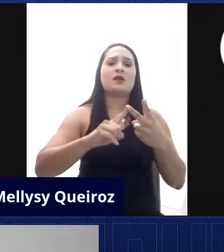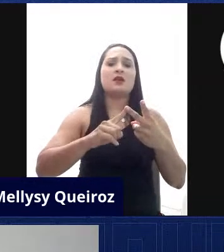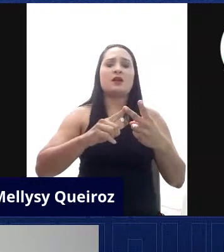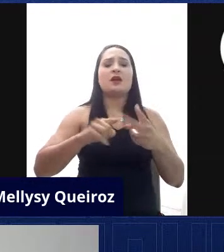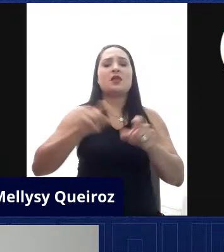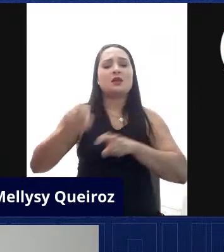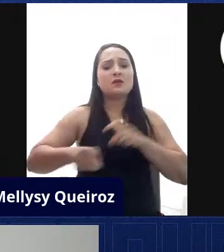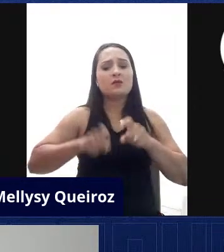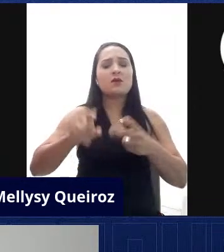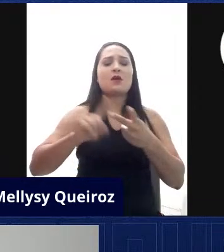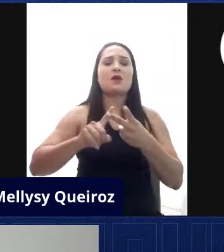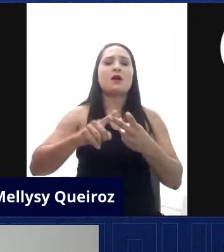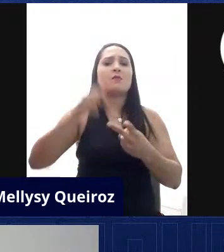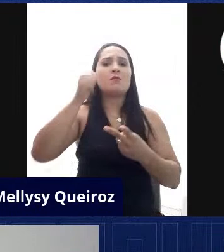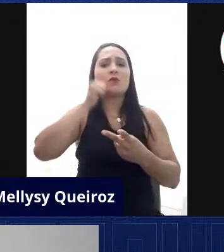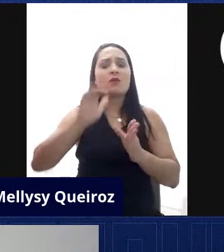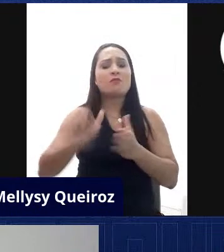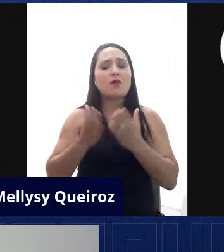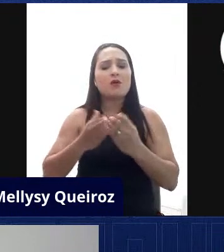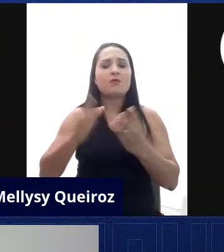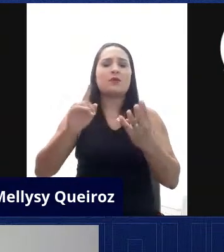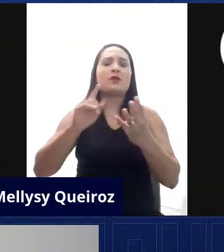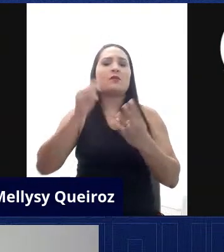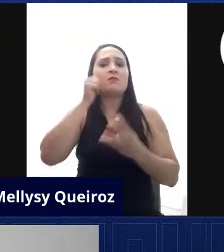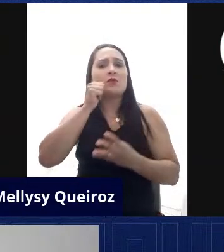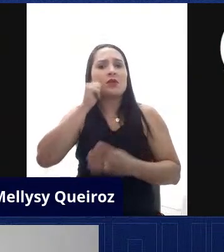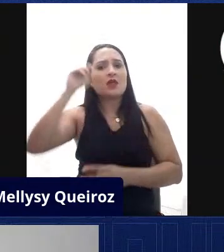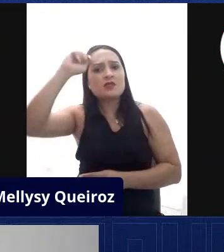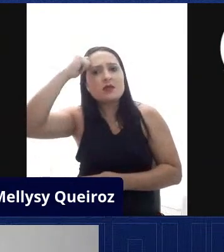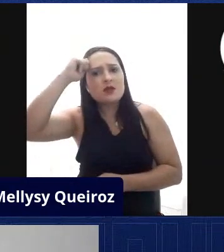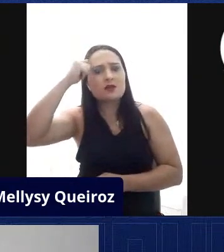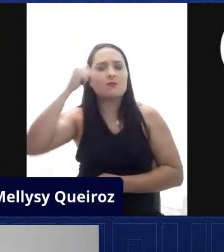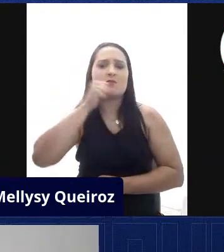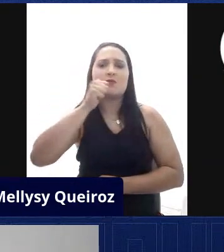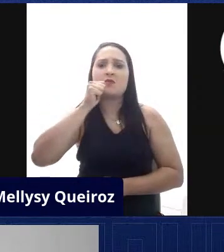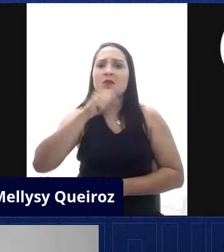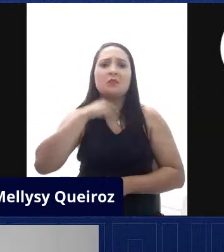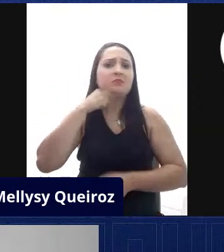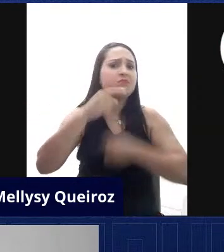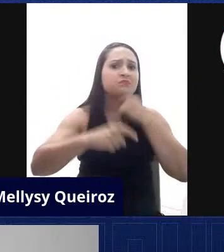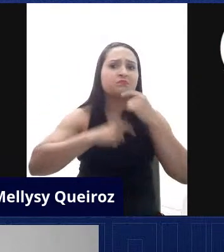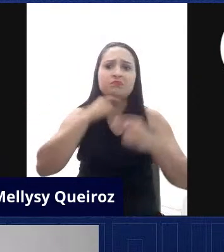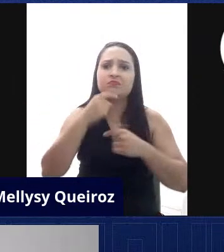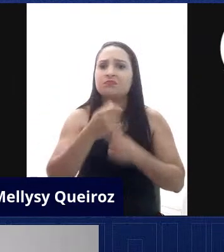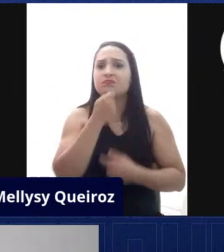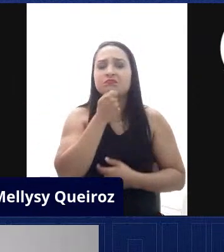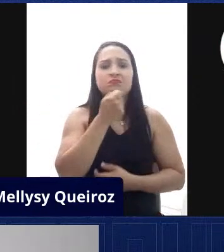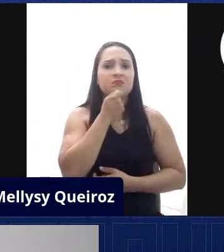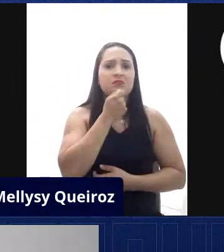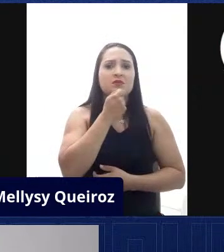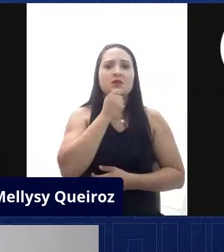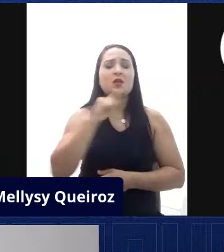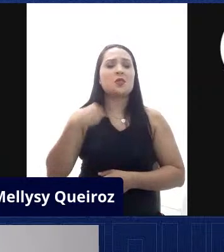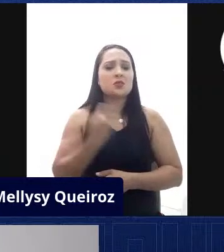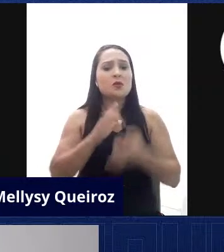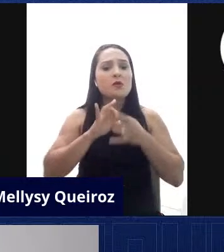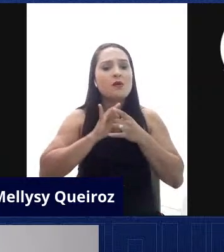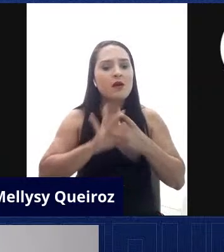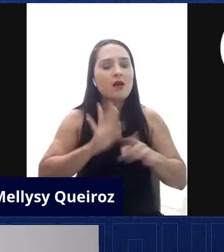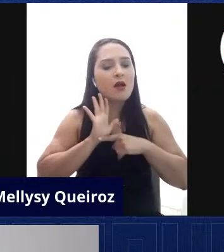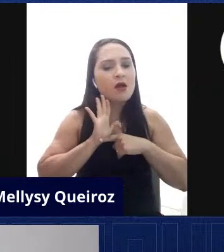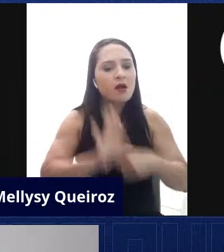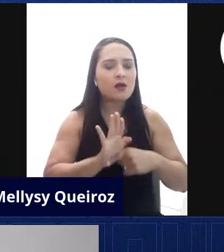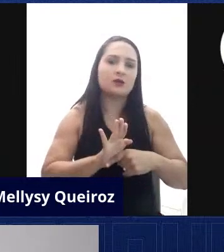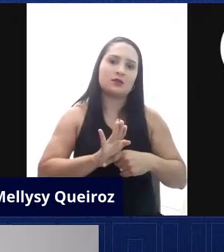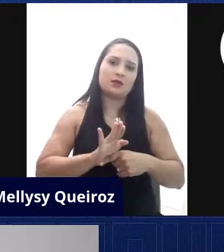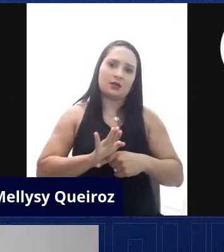pobre, é a mulher que não tem o espaço para fala, que a gente tem que trazer fala. E foi nesse sentido que a campanha foi